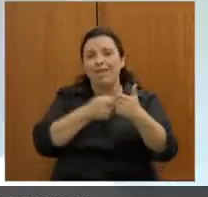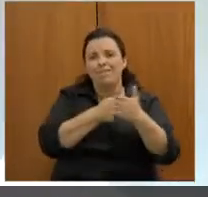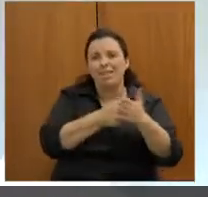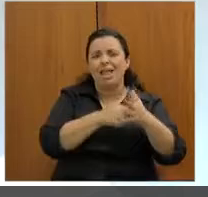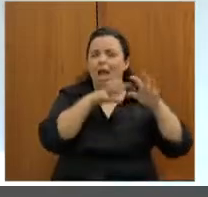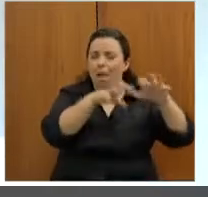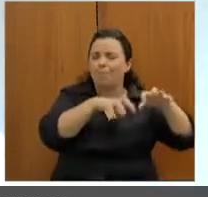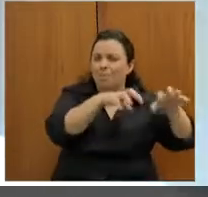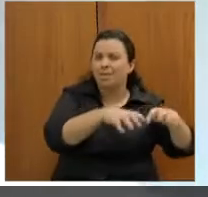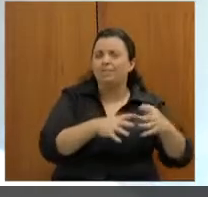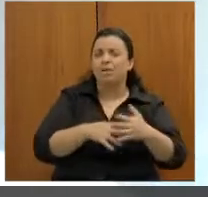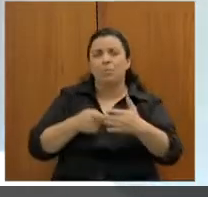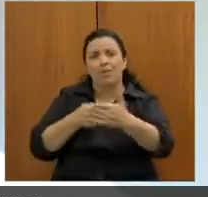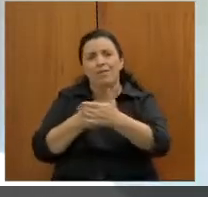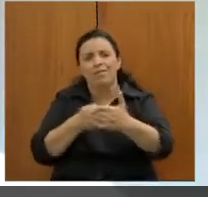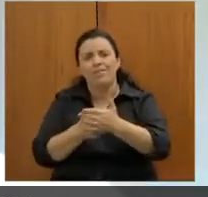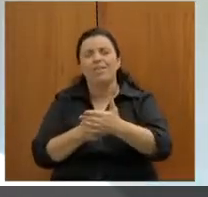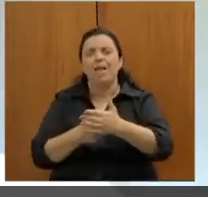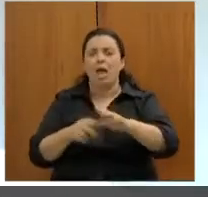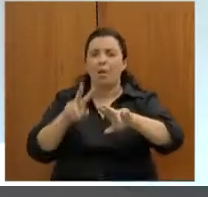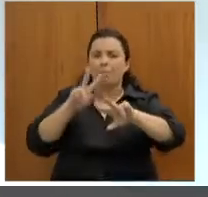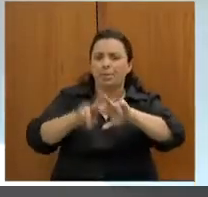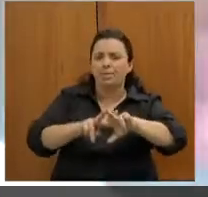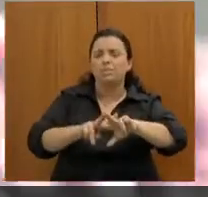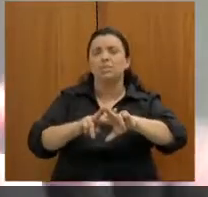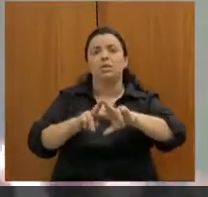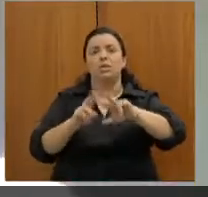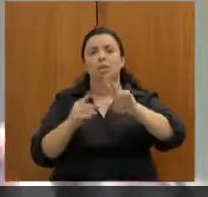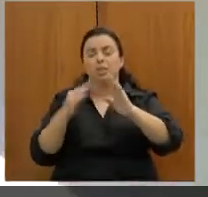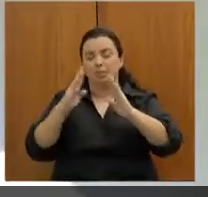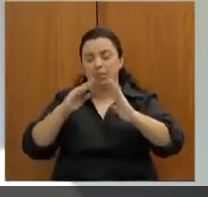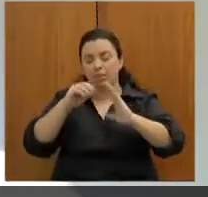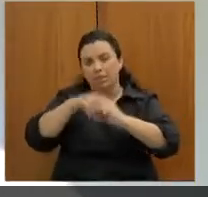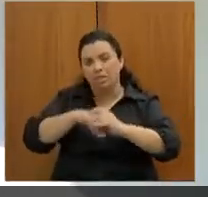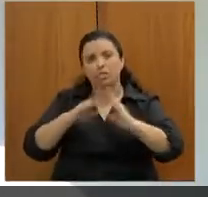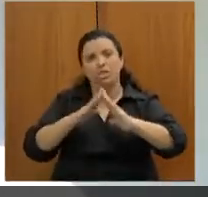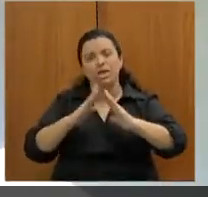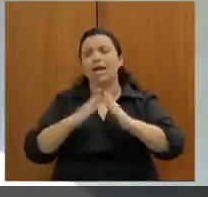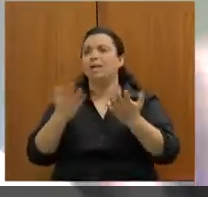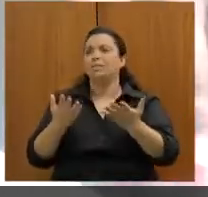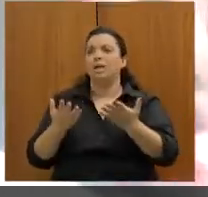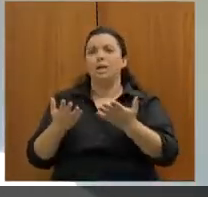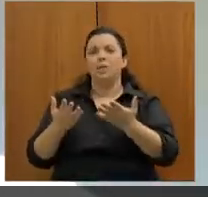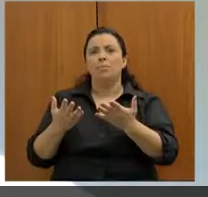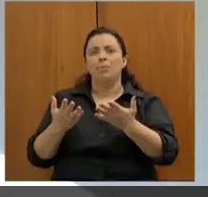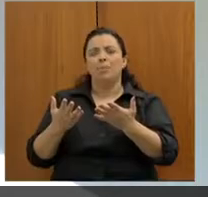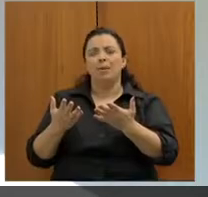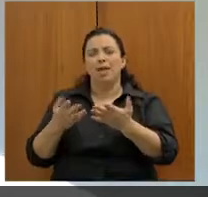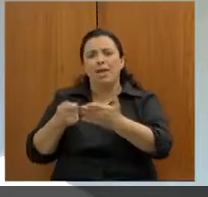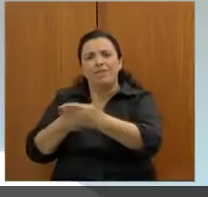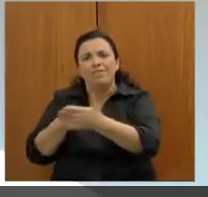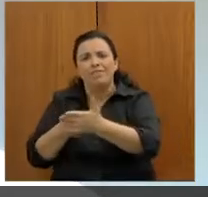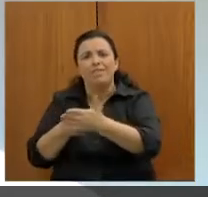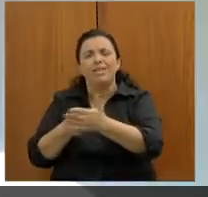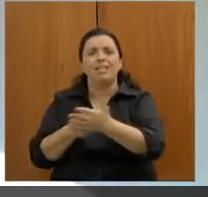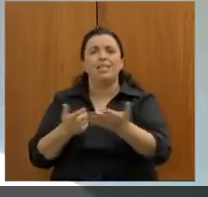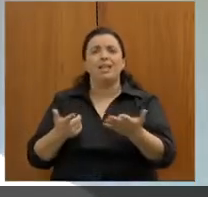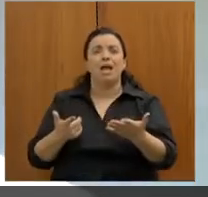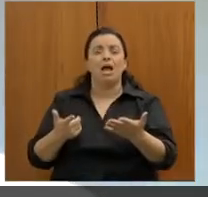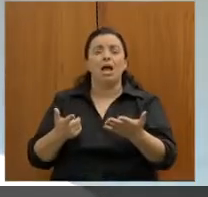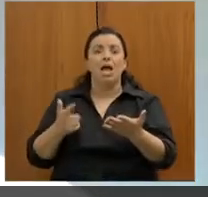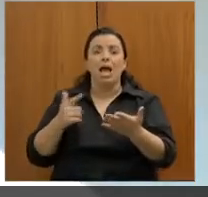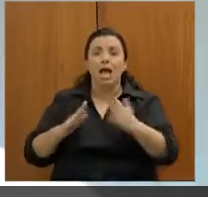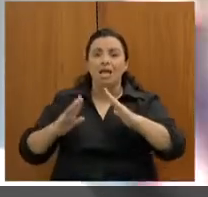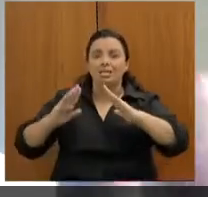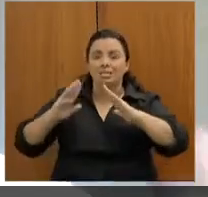prefeitar o castramento o primeiro sem fritar as casas legislativas que